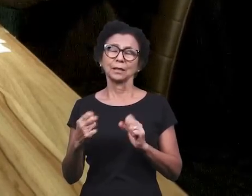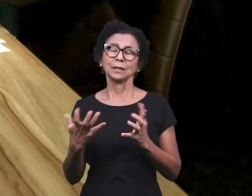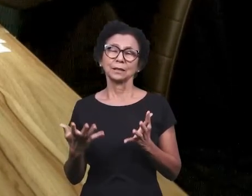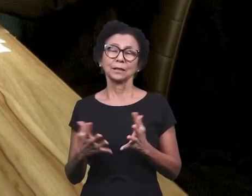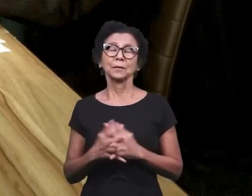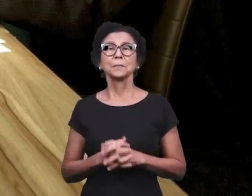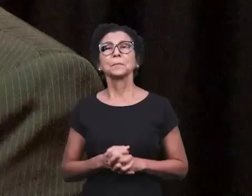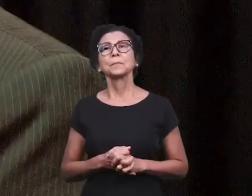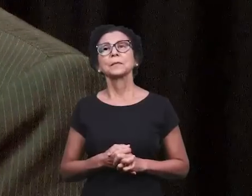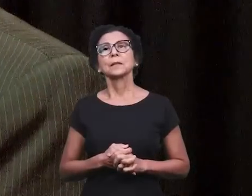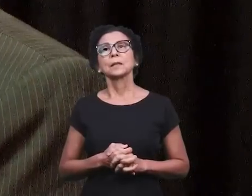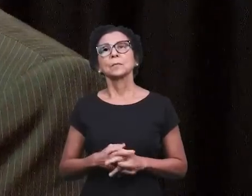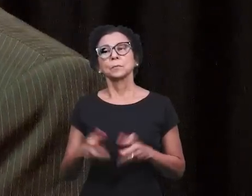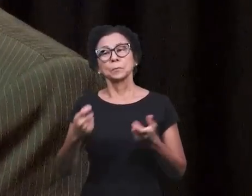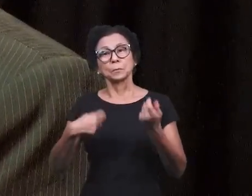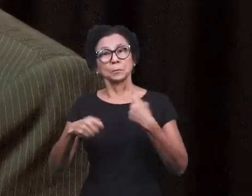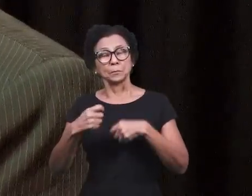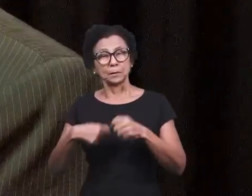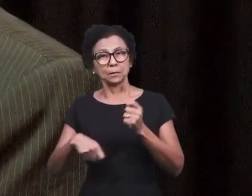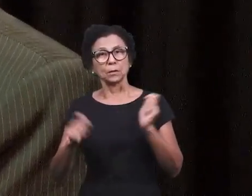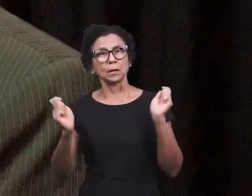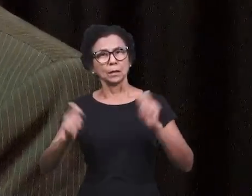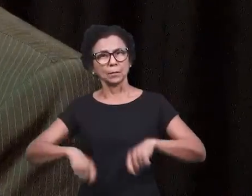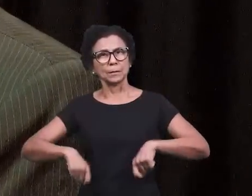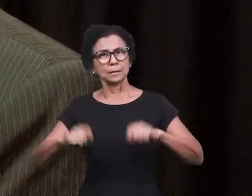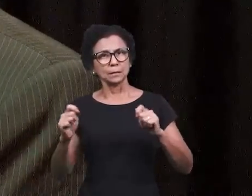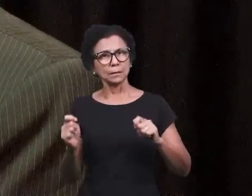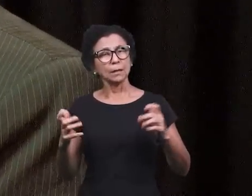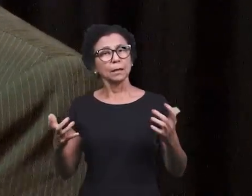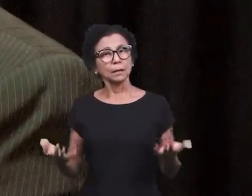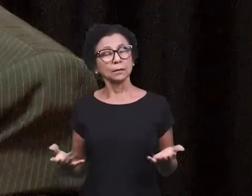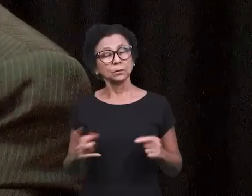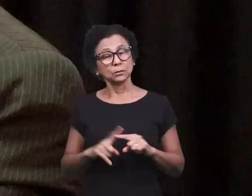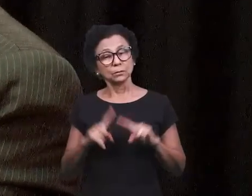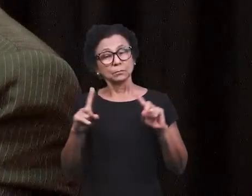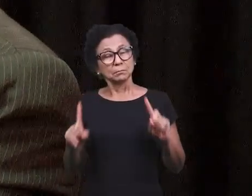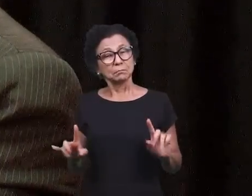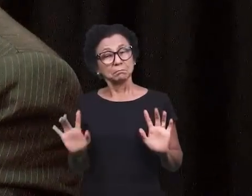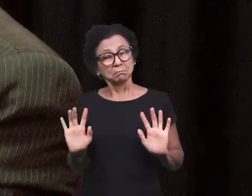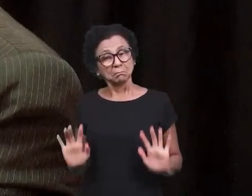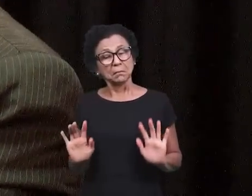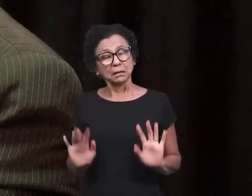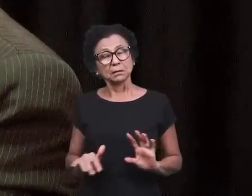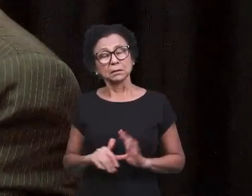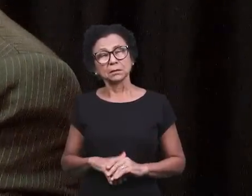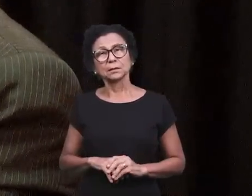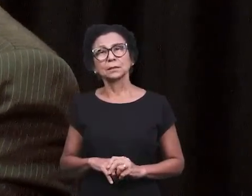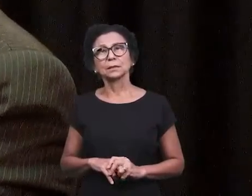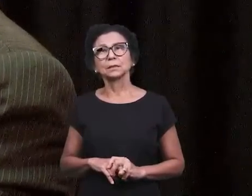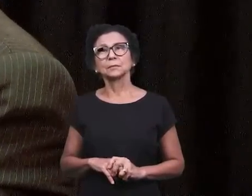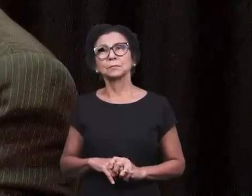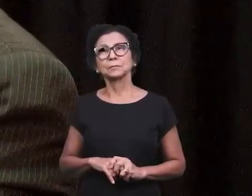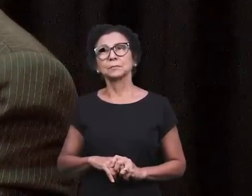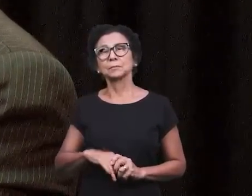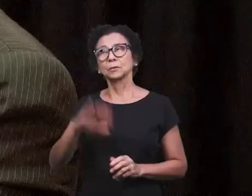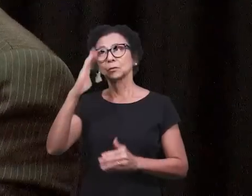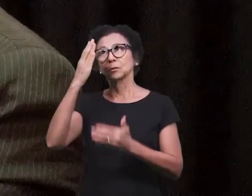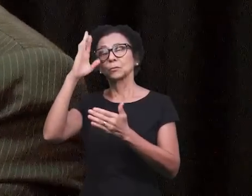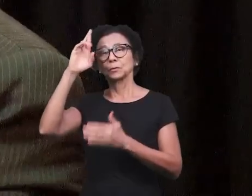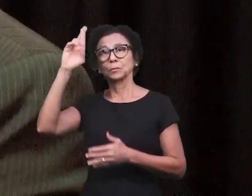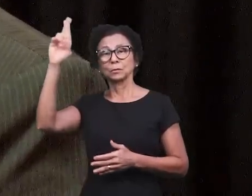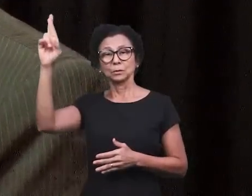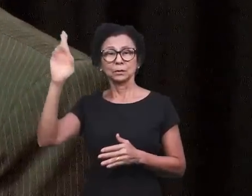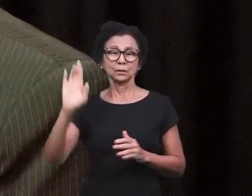administrativos, que a administração ela tem essa capacidade, mas nós acreditamos, né? E cremos no Senhor